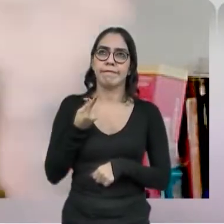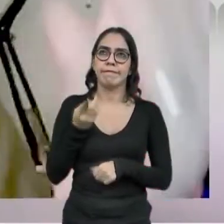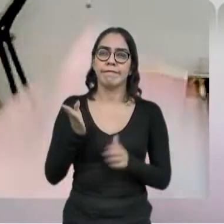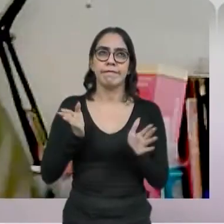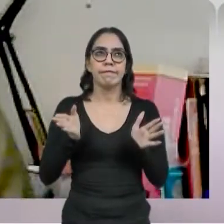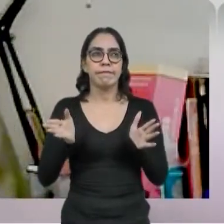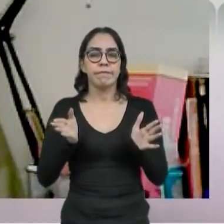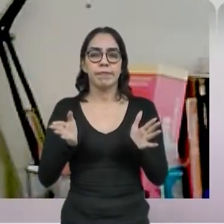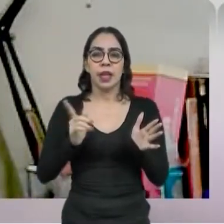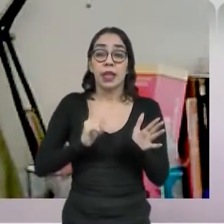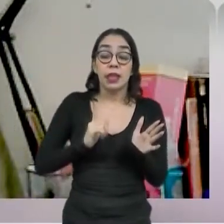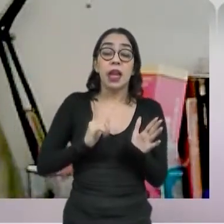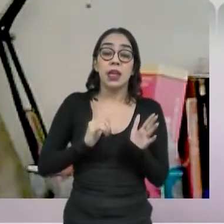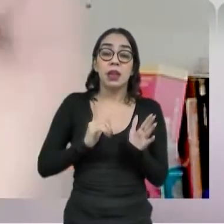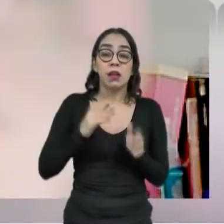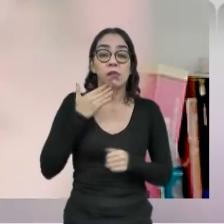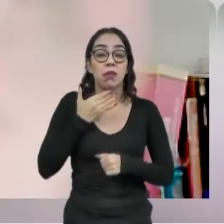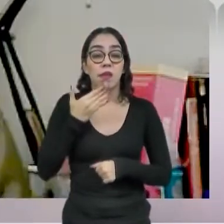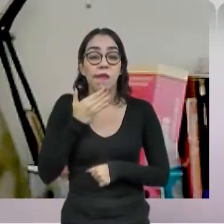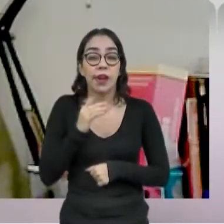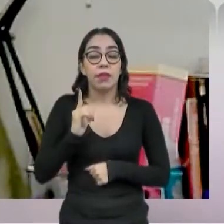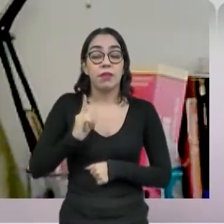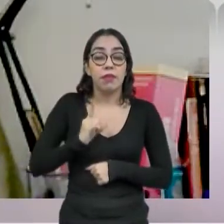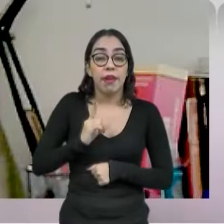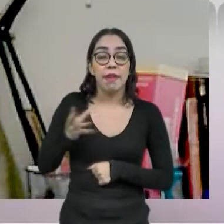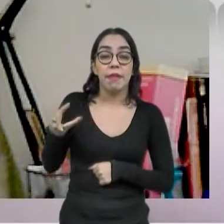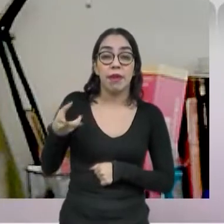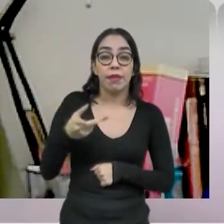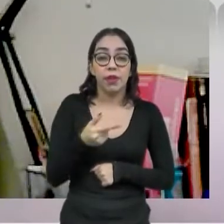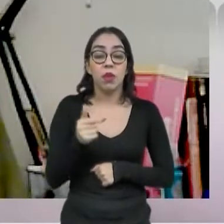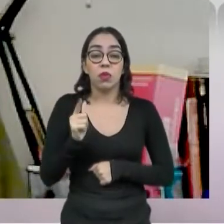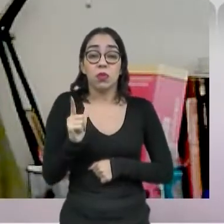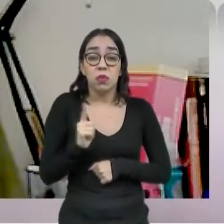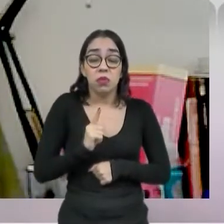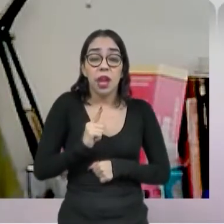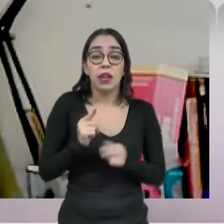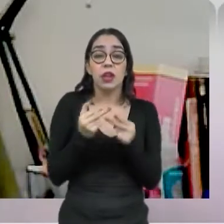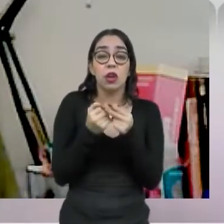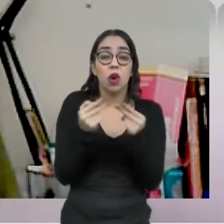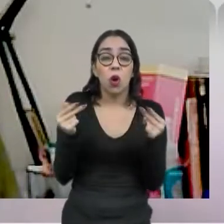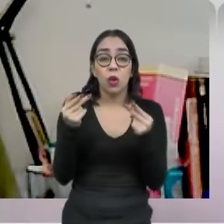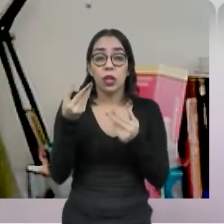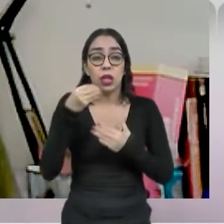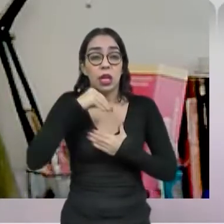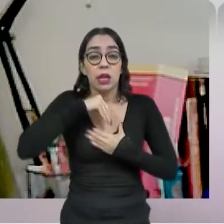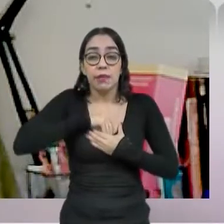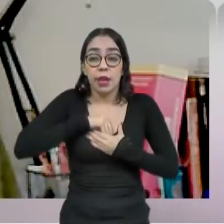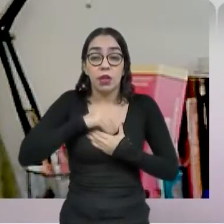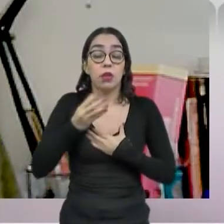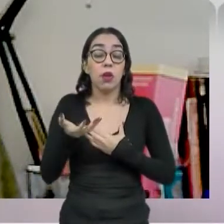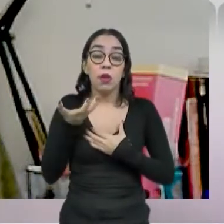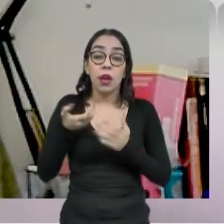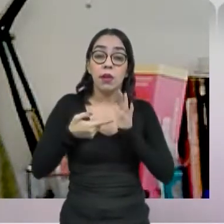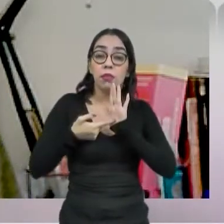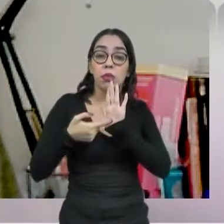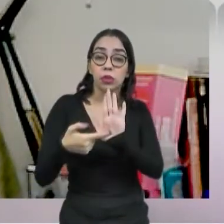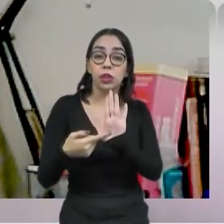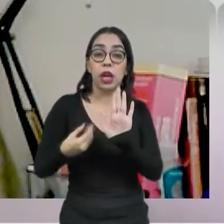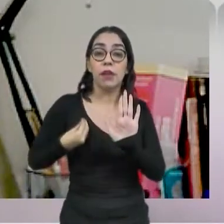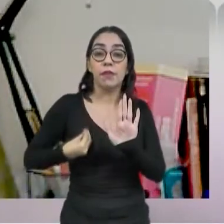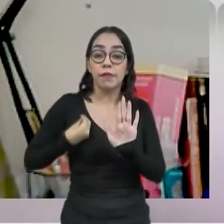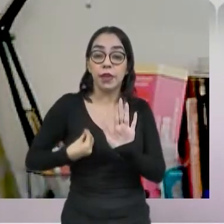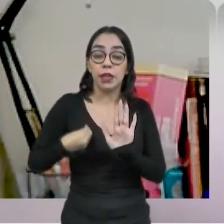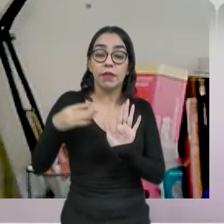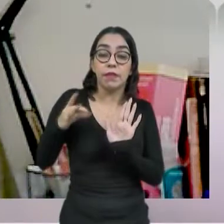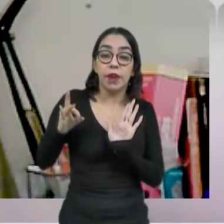com virtudes, com defeitos, com qualidades, com vícios. E é esse Padre Cícero que eu tento mostrar,